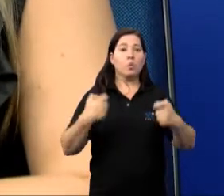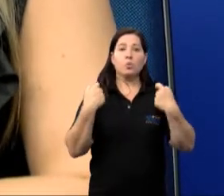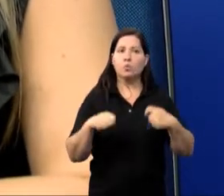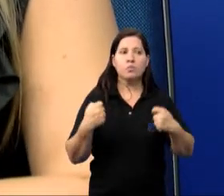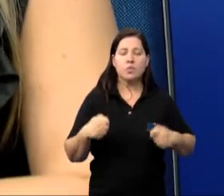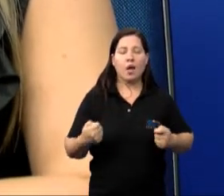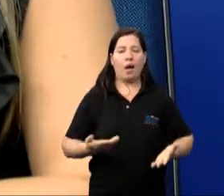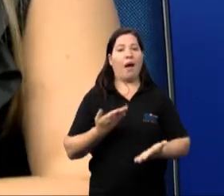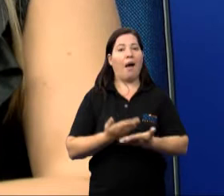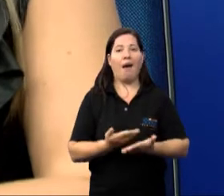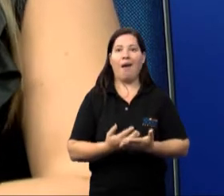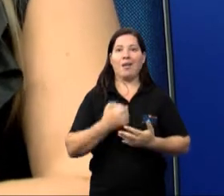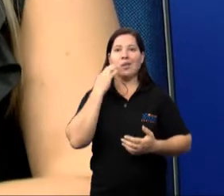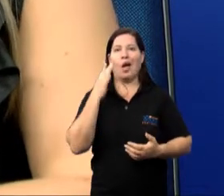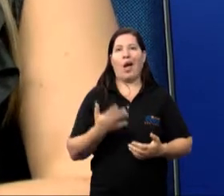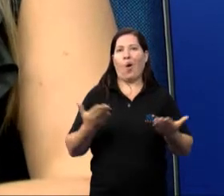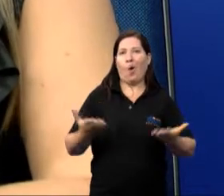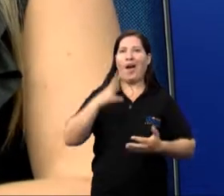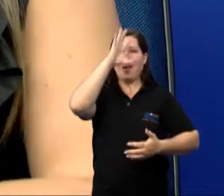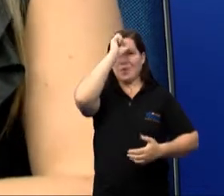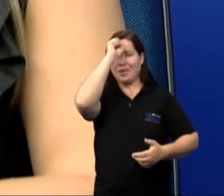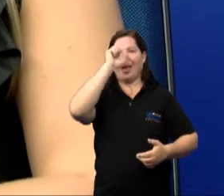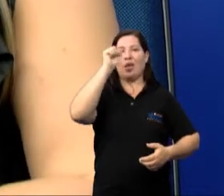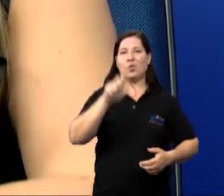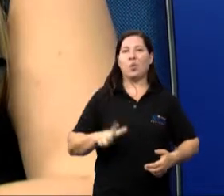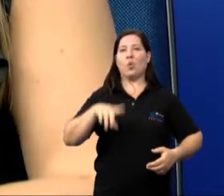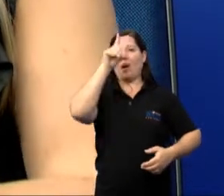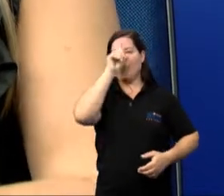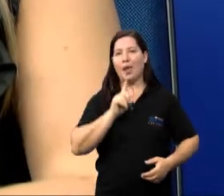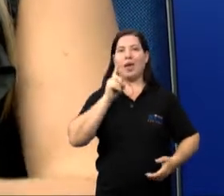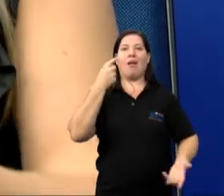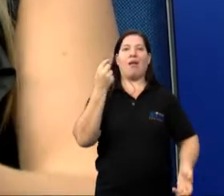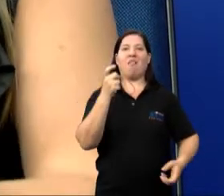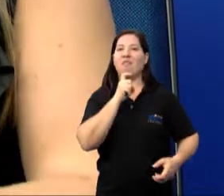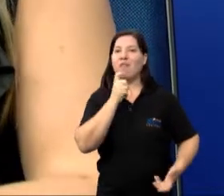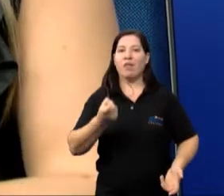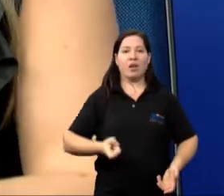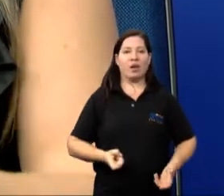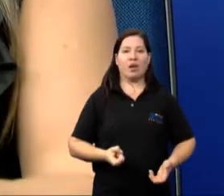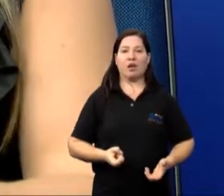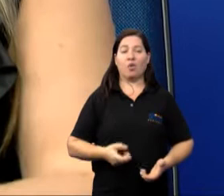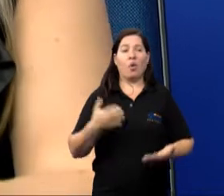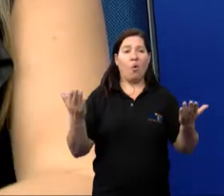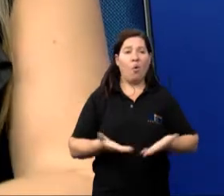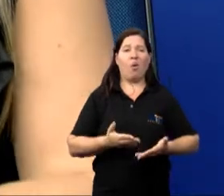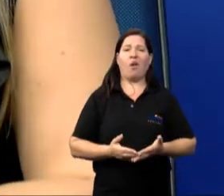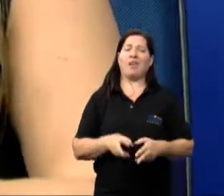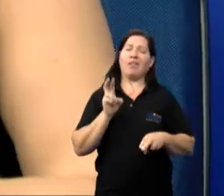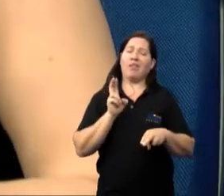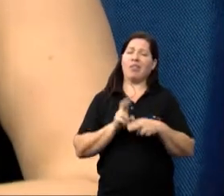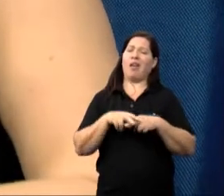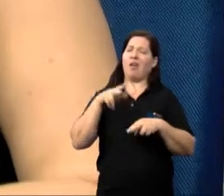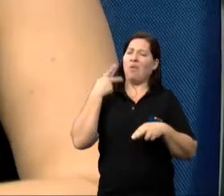né? Hoje nós vamos aprender azul, amarelo, verde, ou uma aula de números, vamos decorar os números. Gente, hoje nós vamos sentar, né?